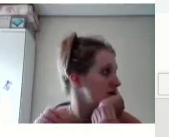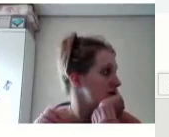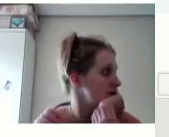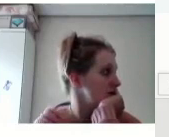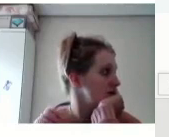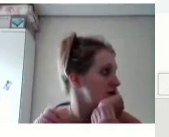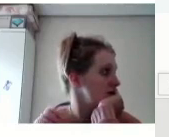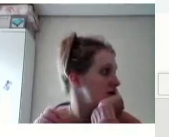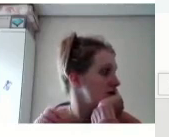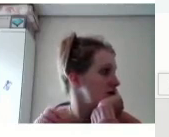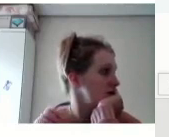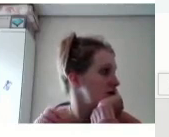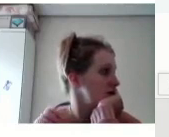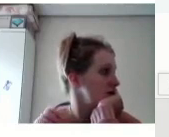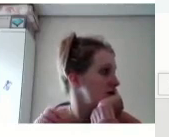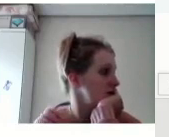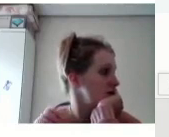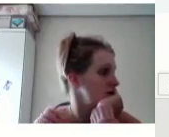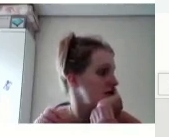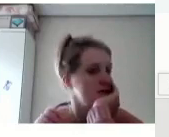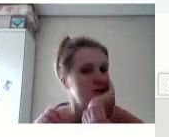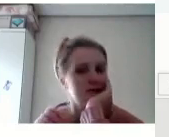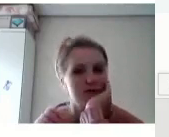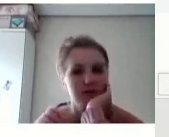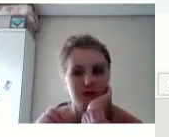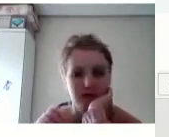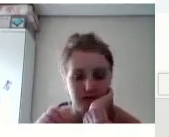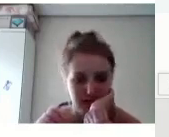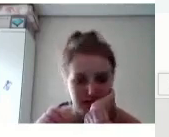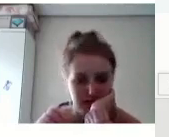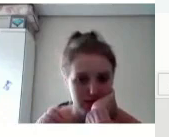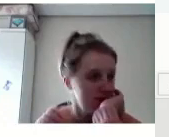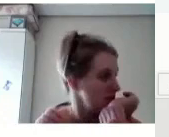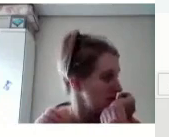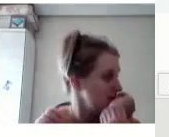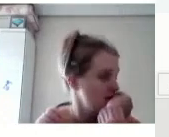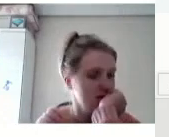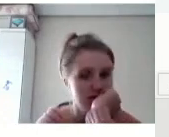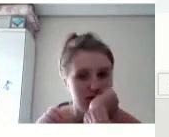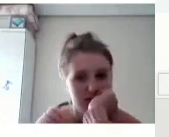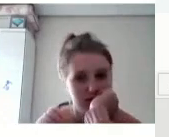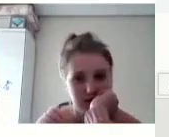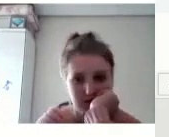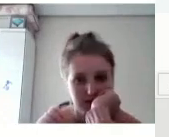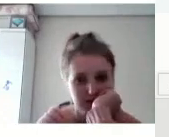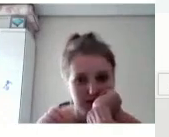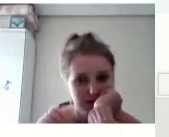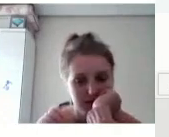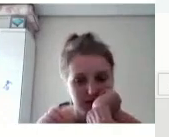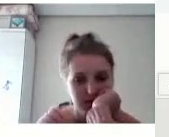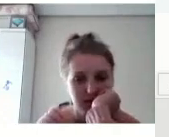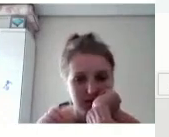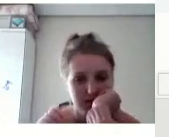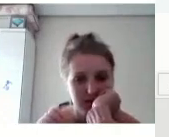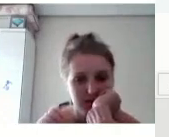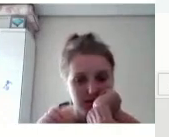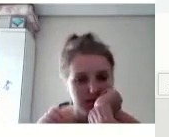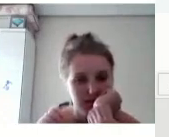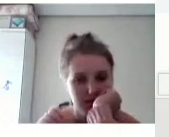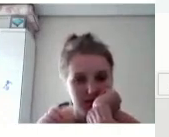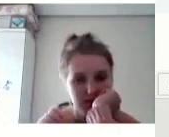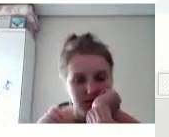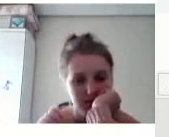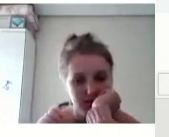dentro como argumento da integral de superfície é justamente o argumento, a função que está sendo tomado o gradiente, né? Que era a derivada de